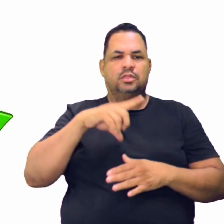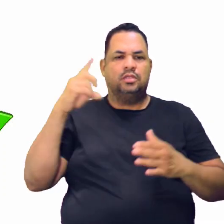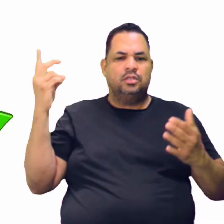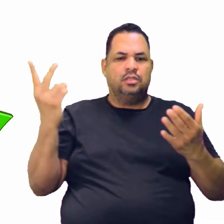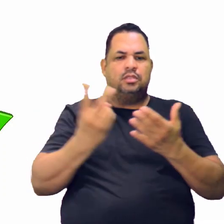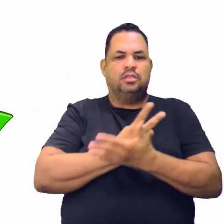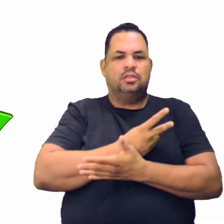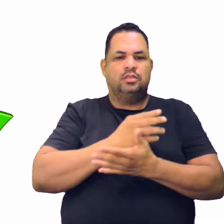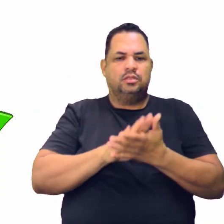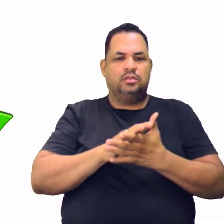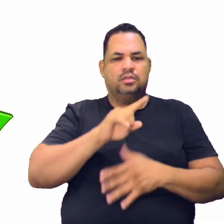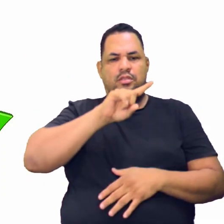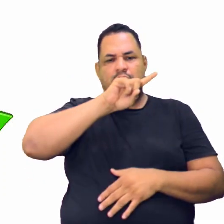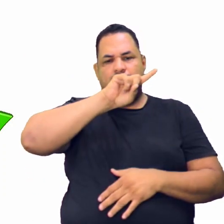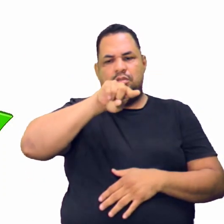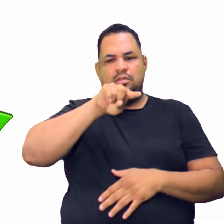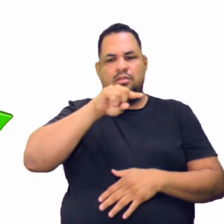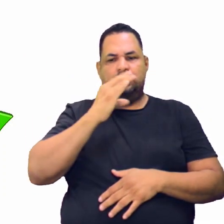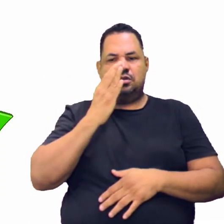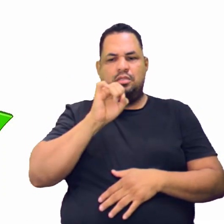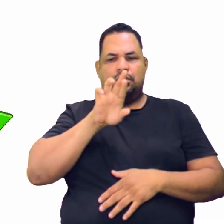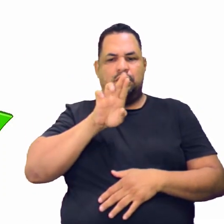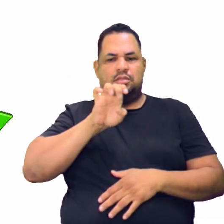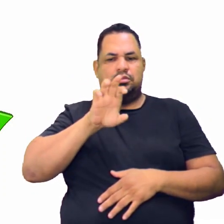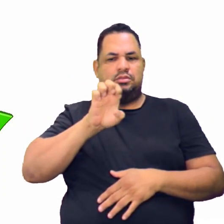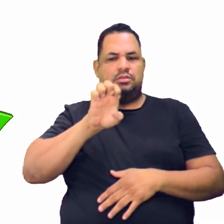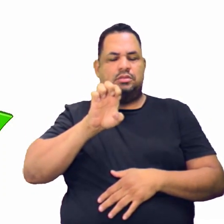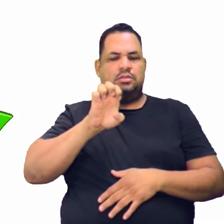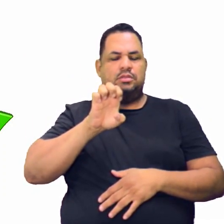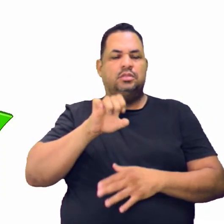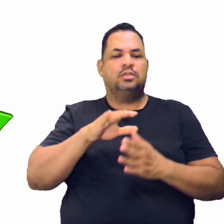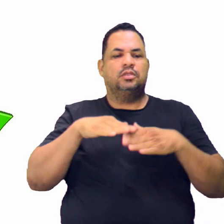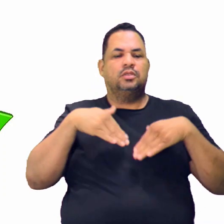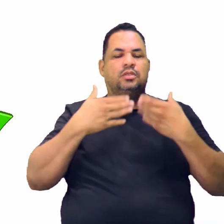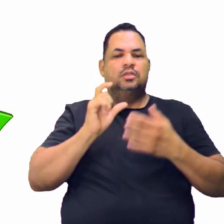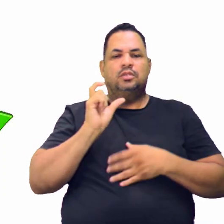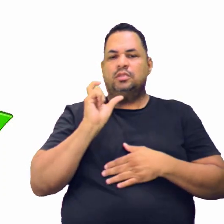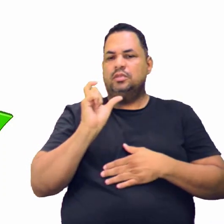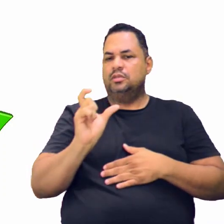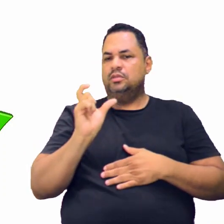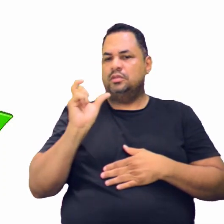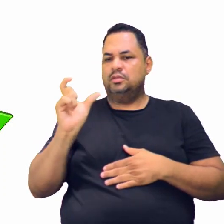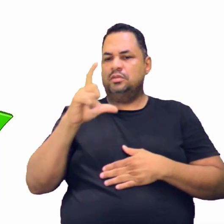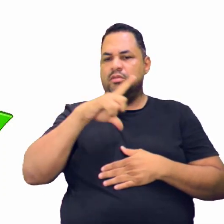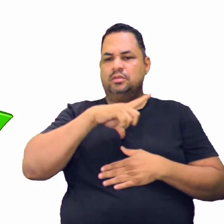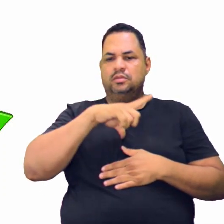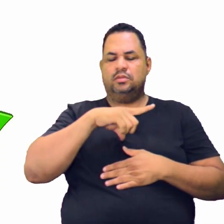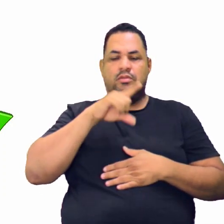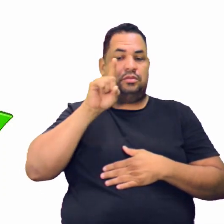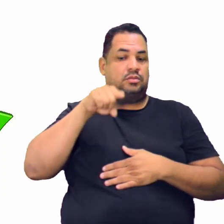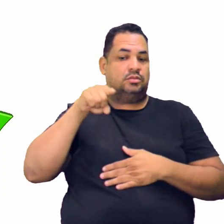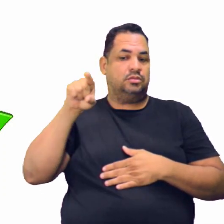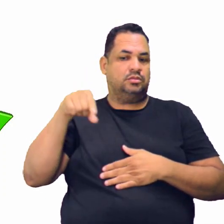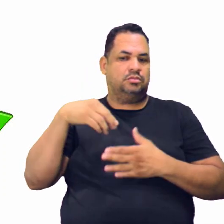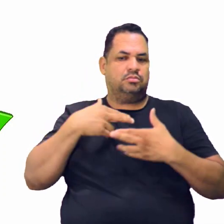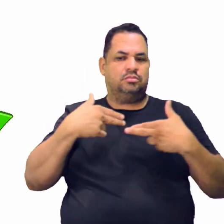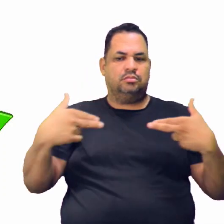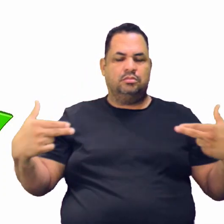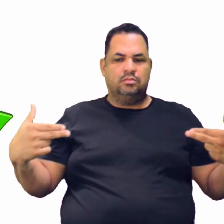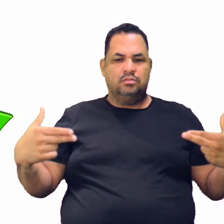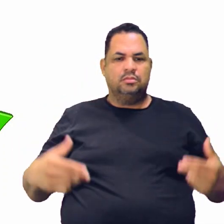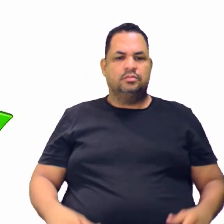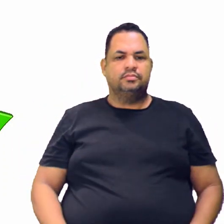ocorreu crase. Belezinha? Quando, né, as palavras receberão acento? Presta atenção,